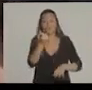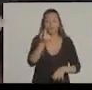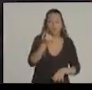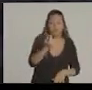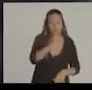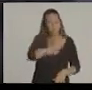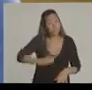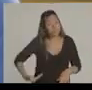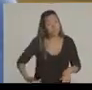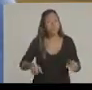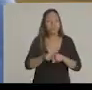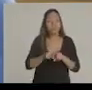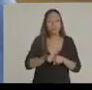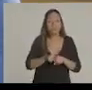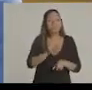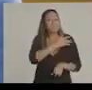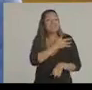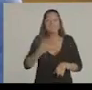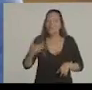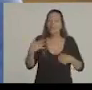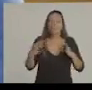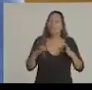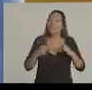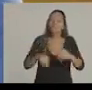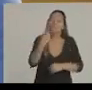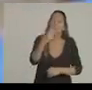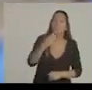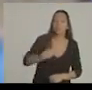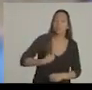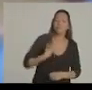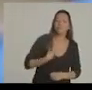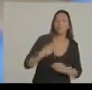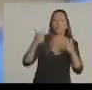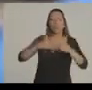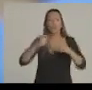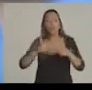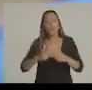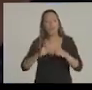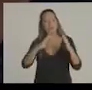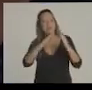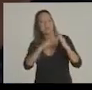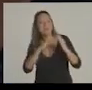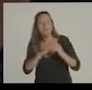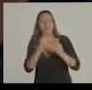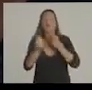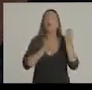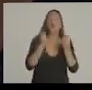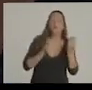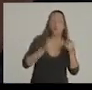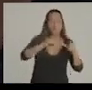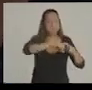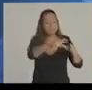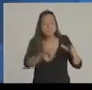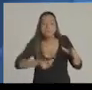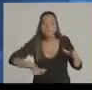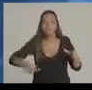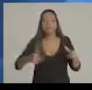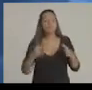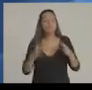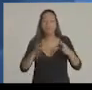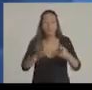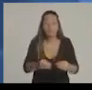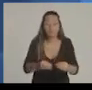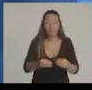tem que ser levado em consideração. Tem que ter concurso público, tem que ter transparência com o recurso que a gente vai usar. Mas, na verdade, o que a gente chama de saúde é toda